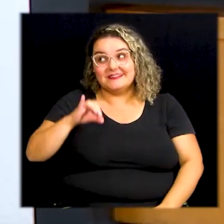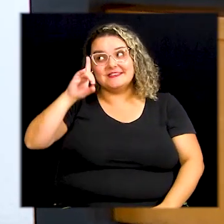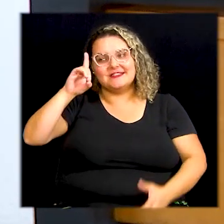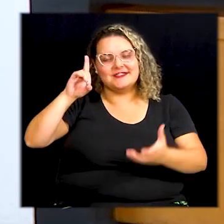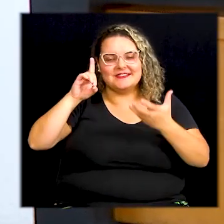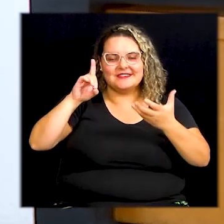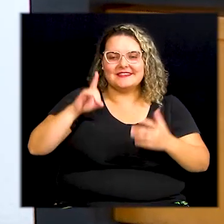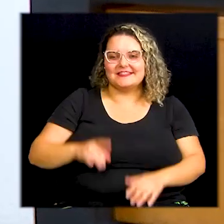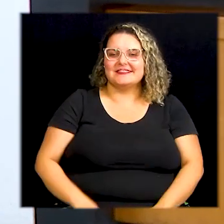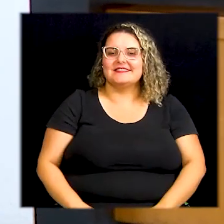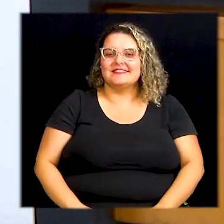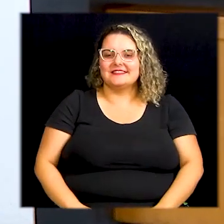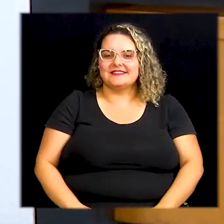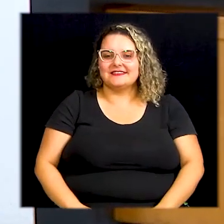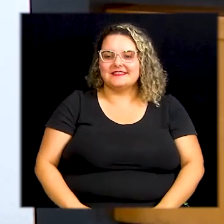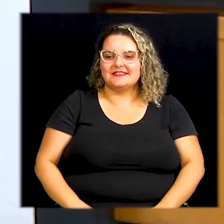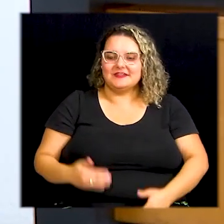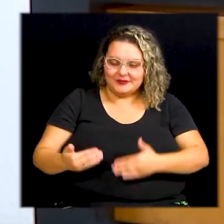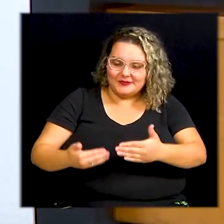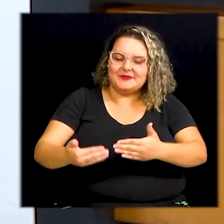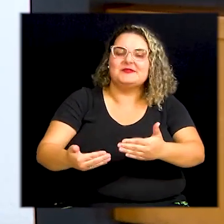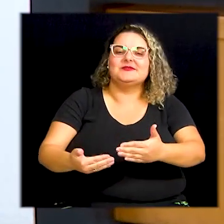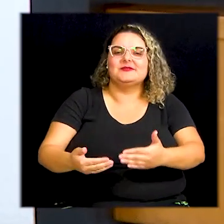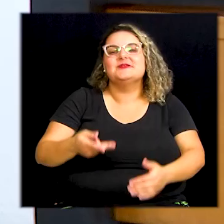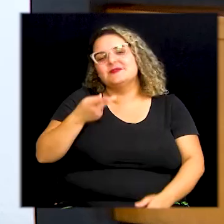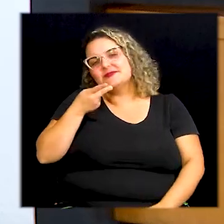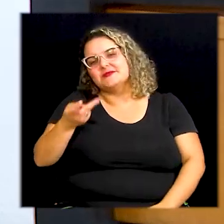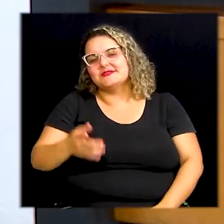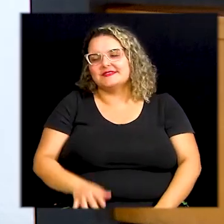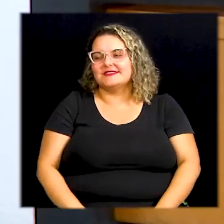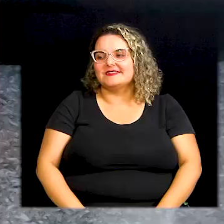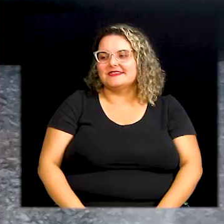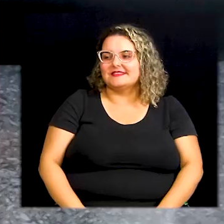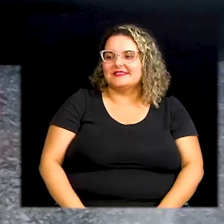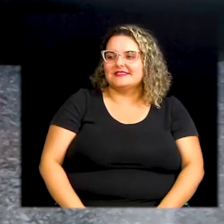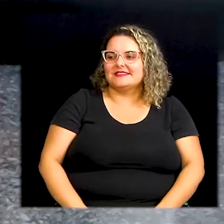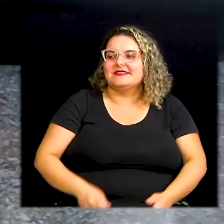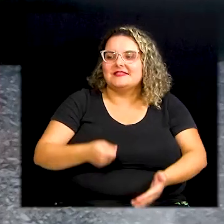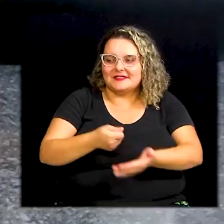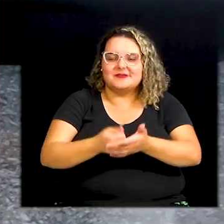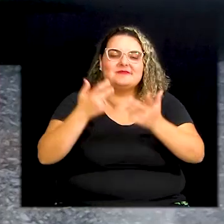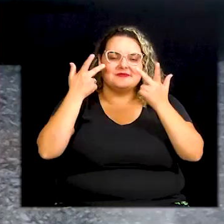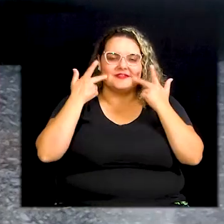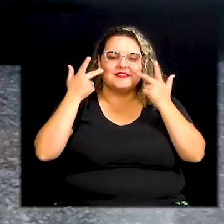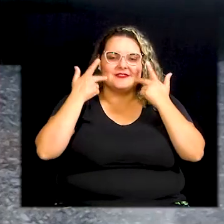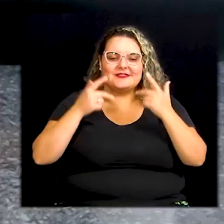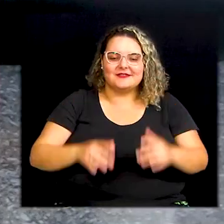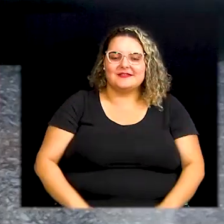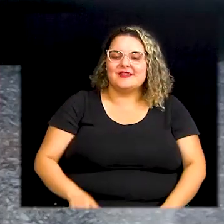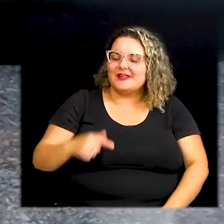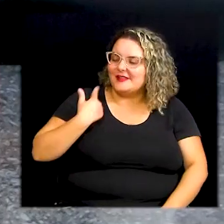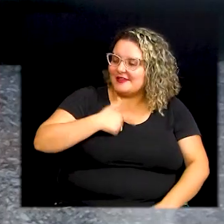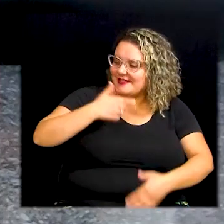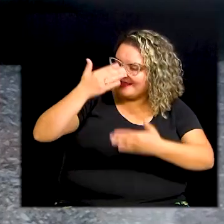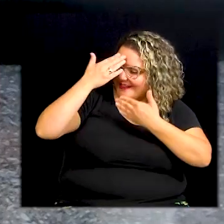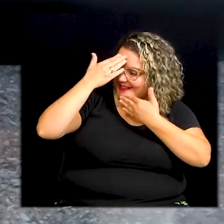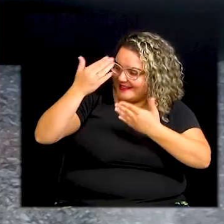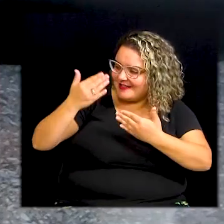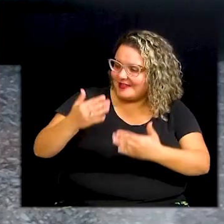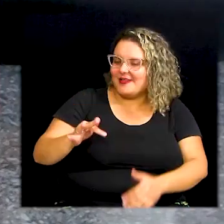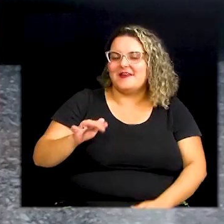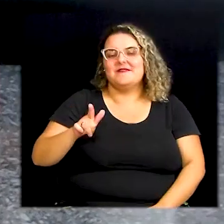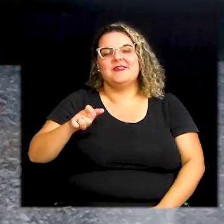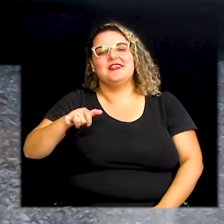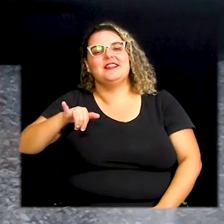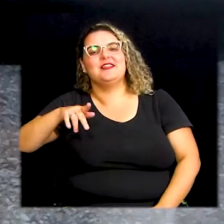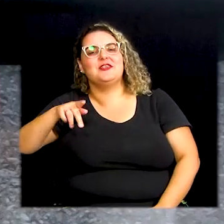Deus quiser, vamos um passo de cada vez, como eu disse, aí vamos cumprindo as coisas naturalmente. Nós aqui agradecemos